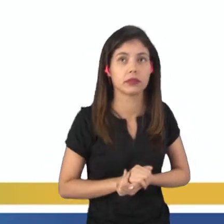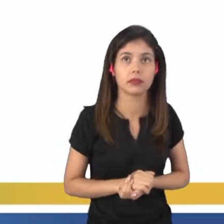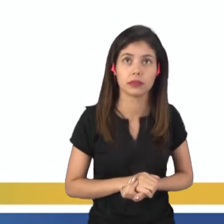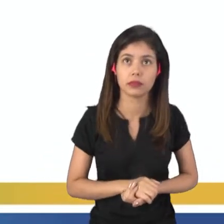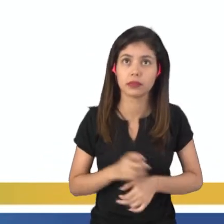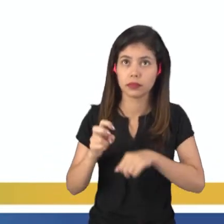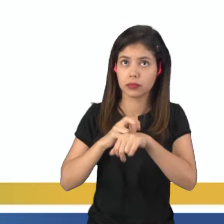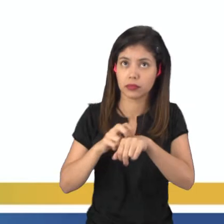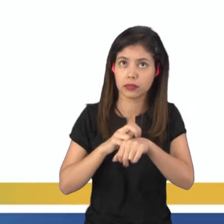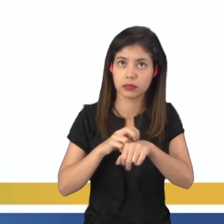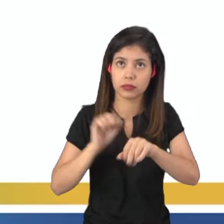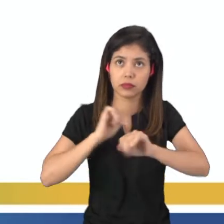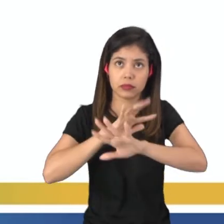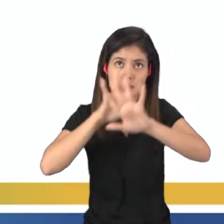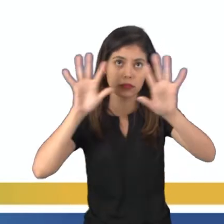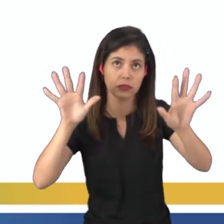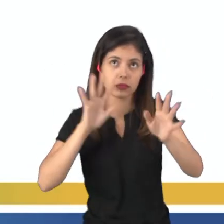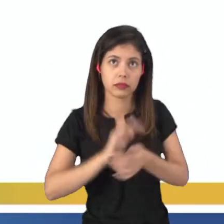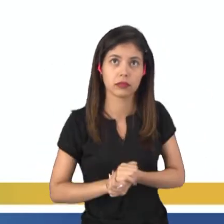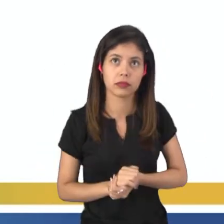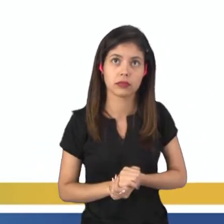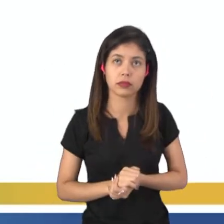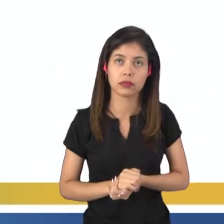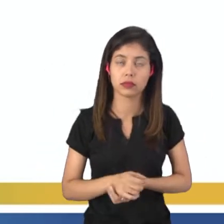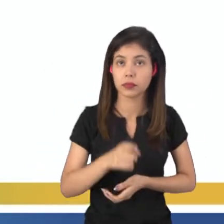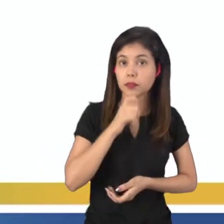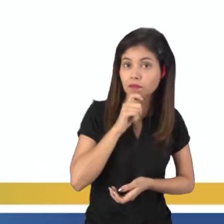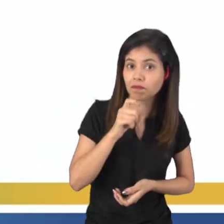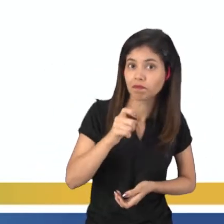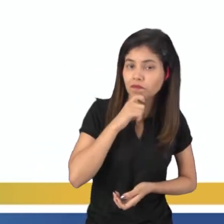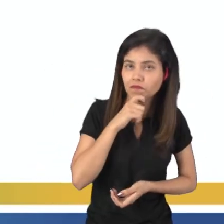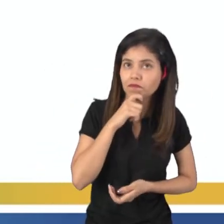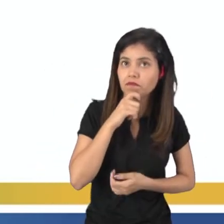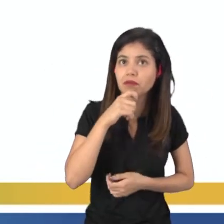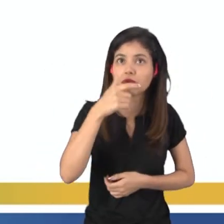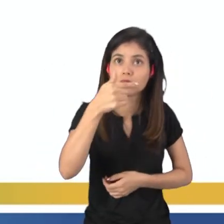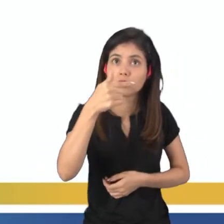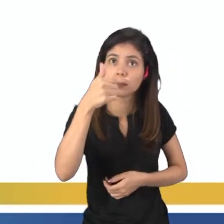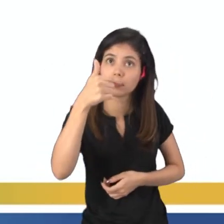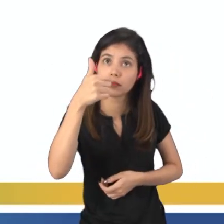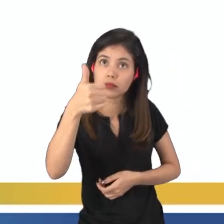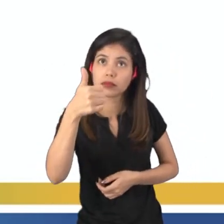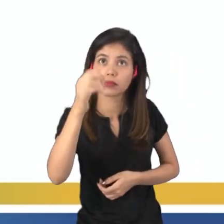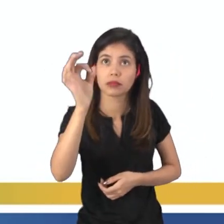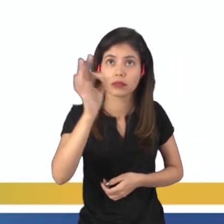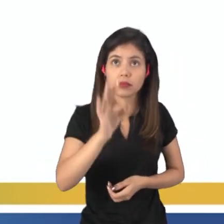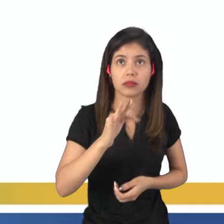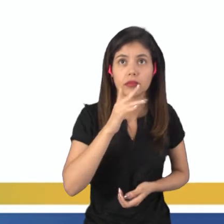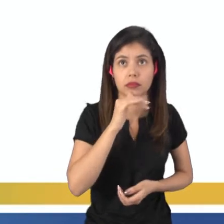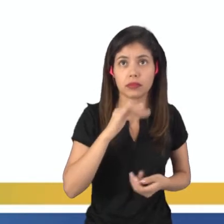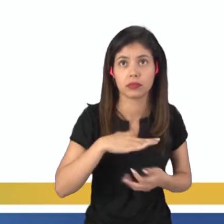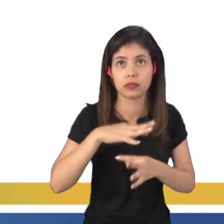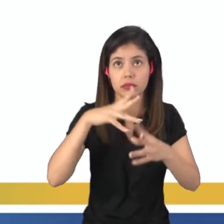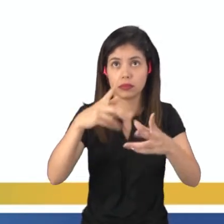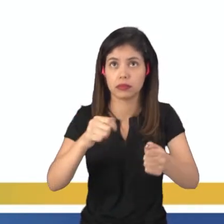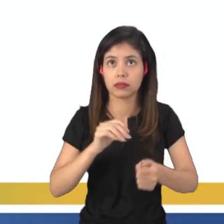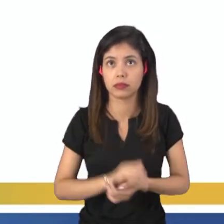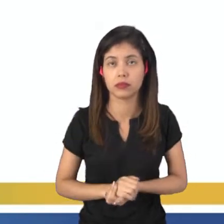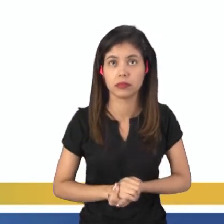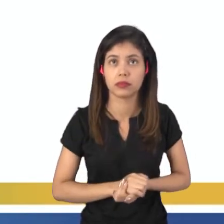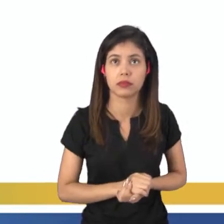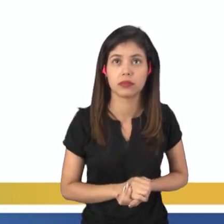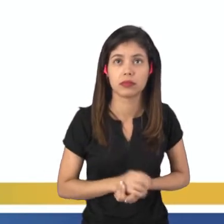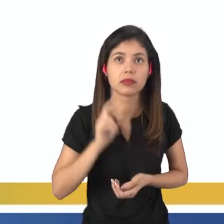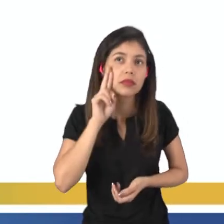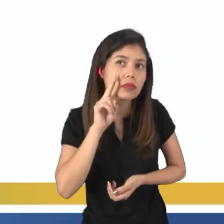verdinho mais claro, né? Representa a água congelada, que é 71% da água no mundo. Nós temos ali o roxinho,